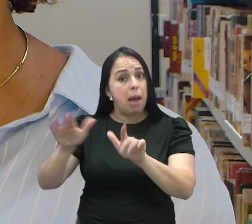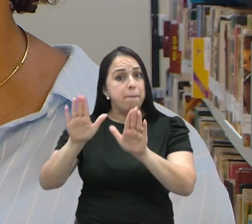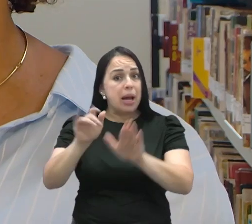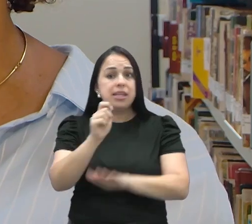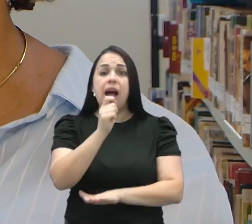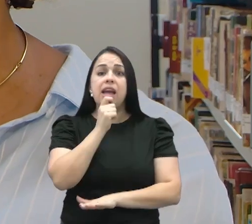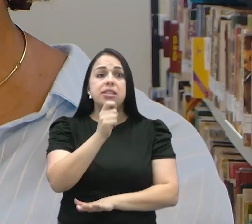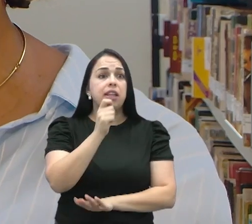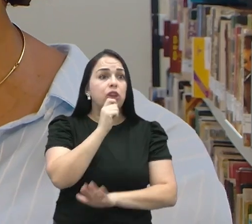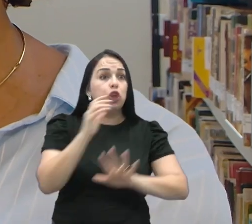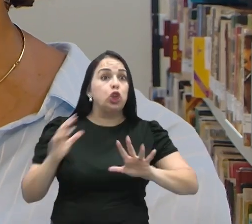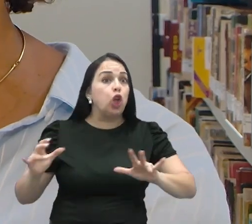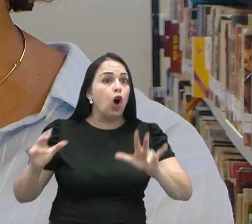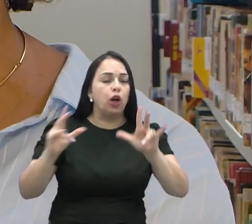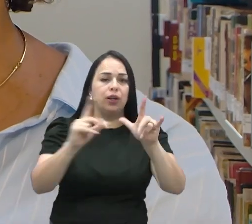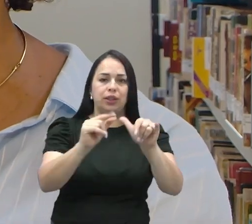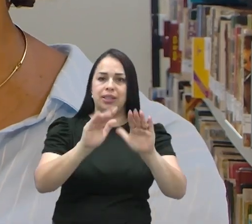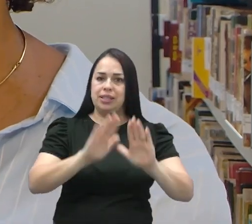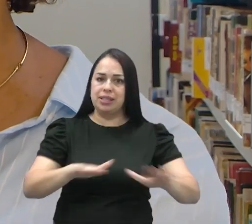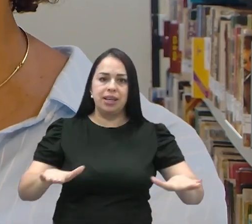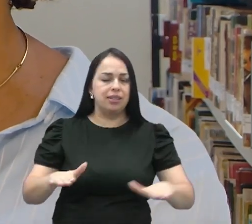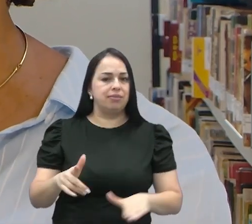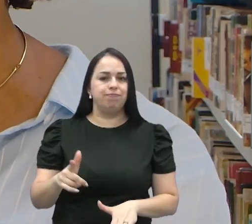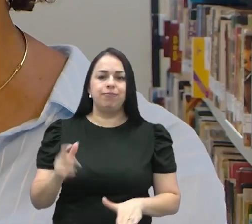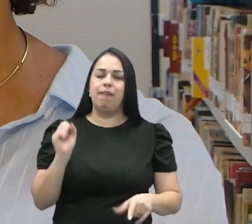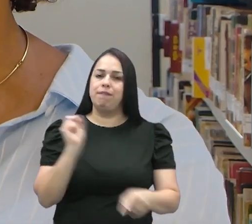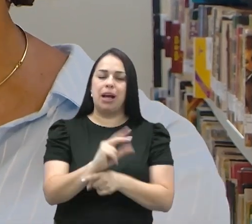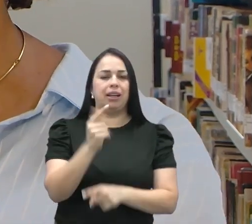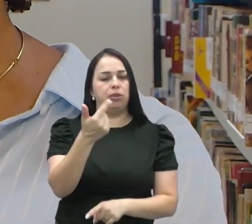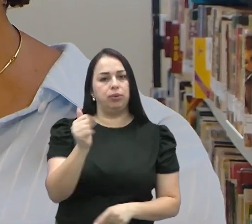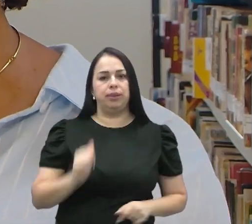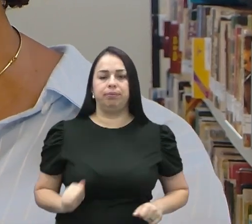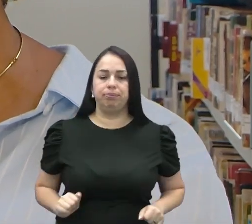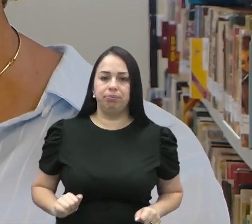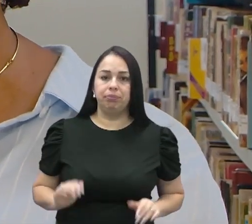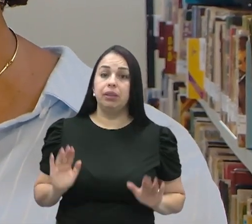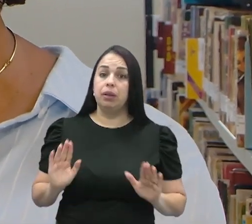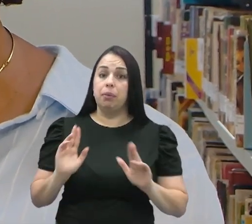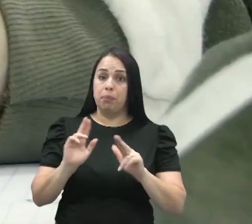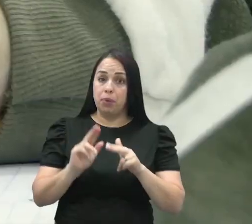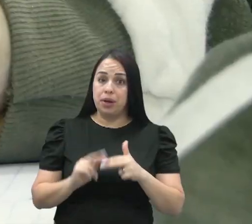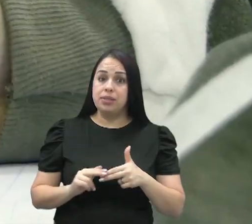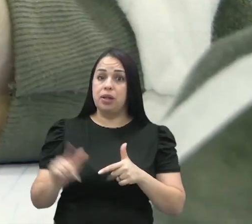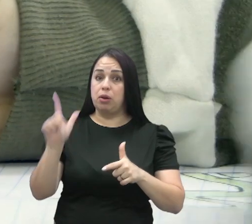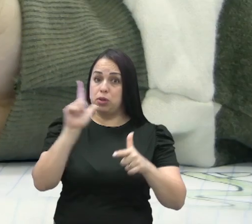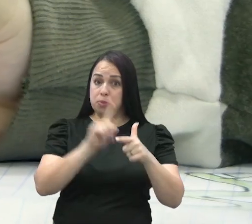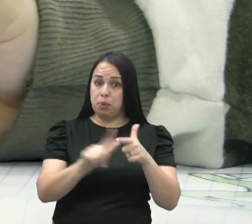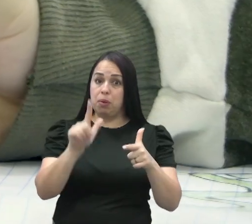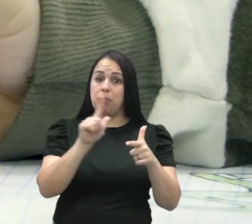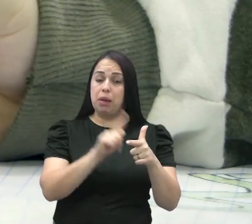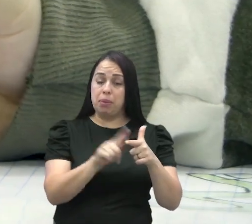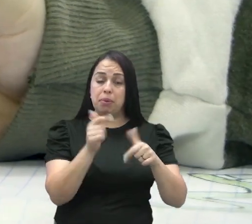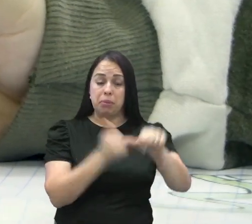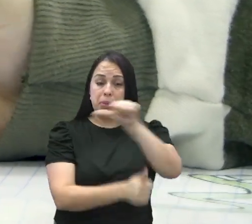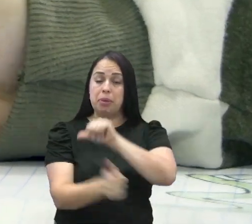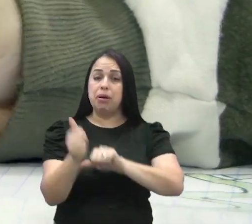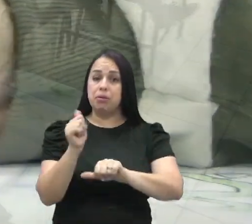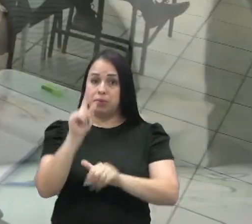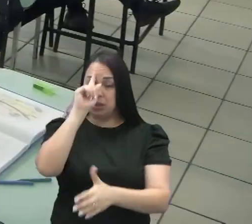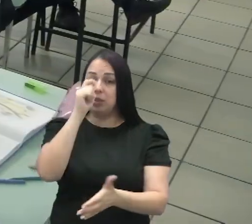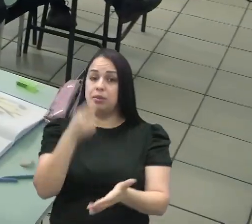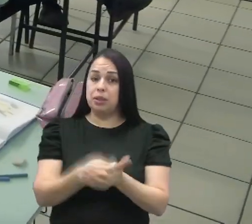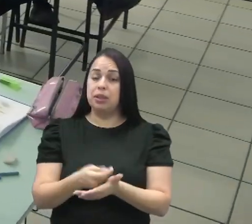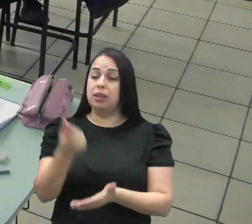assim feito algumas ações, mas ainda não conseguiu contemplar toda a demanda. A solução